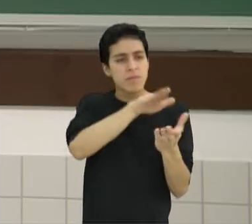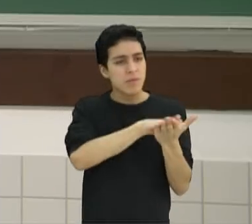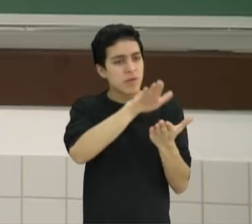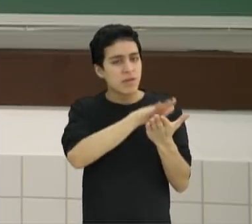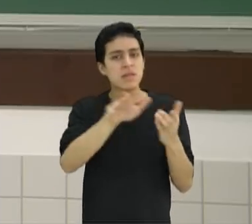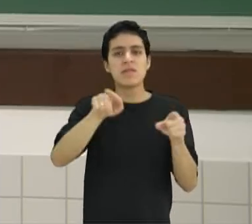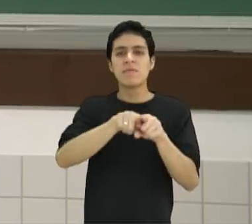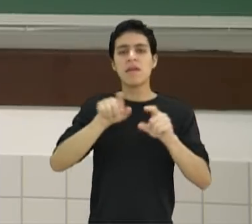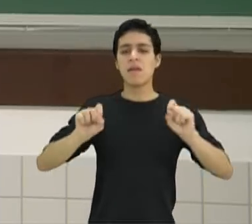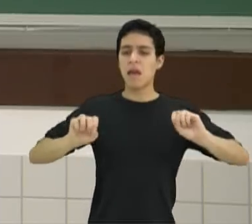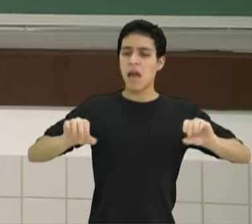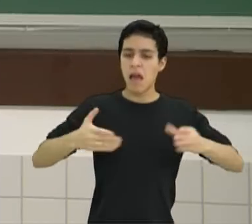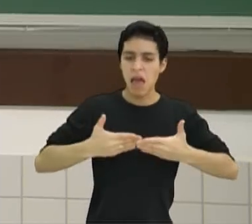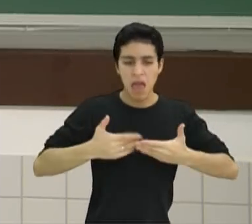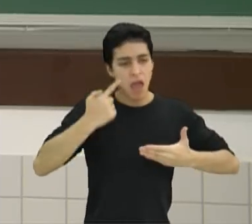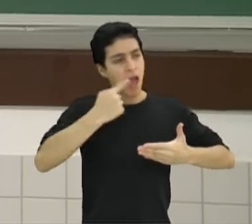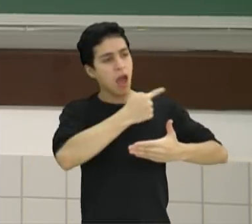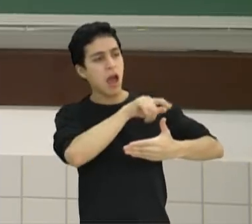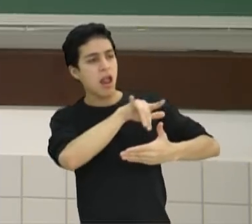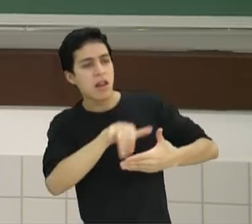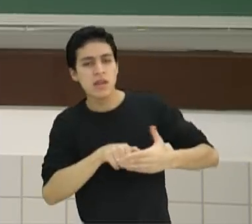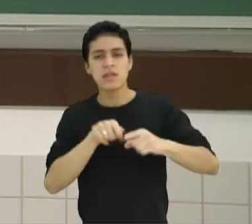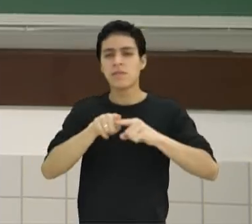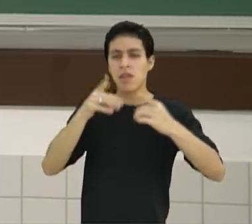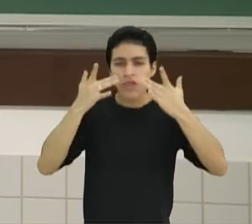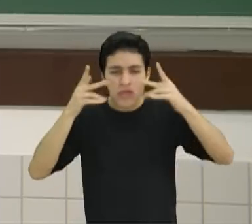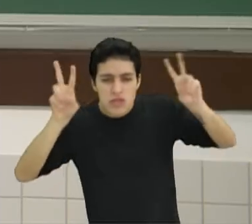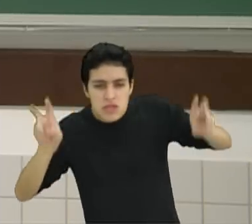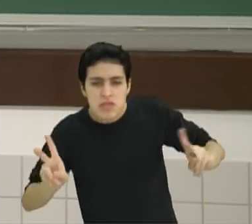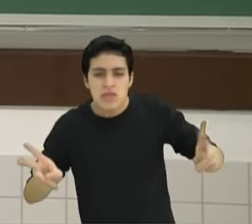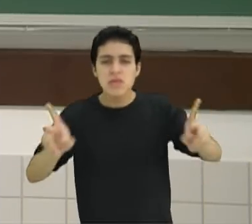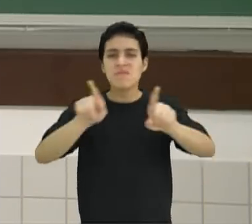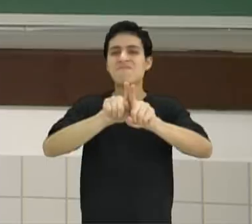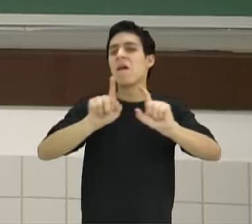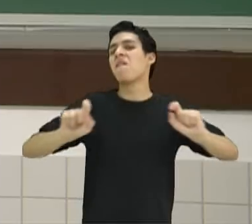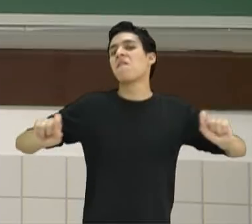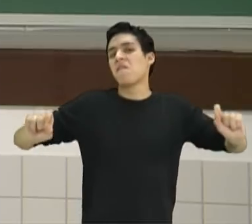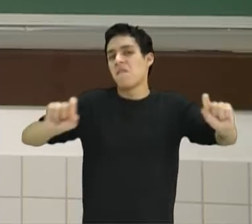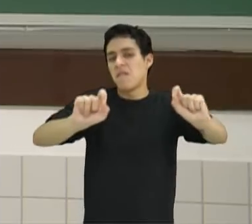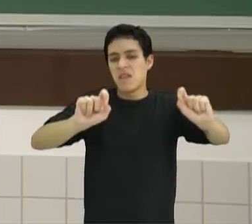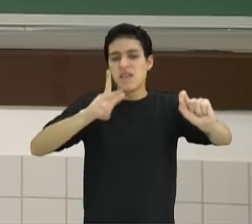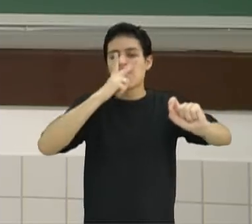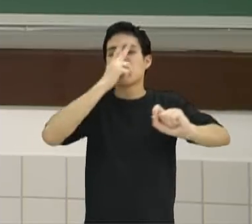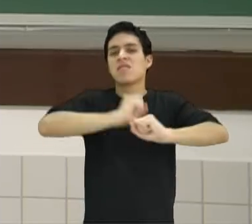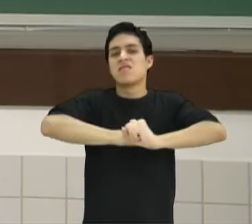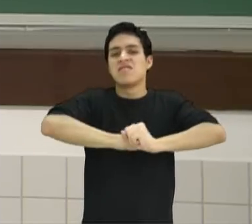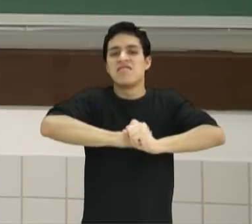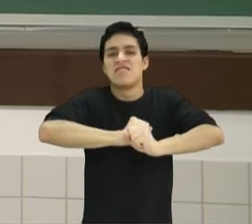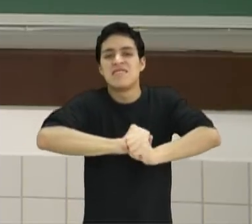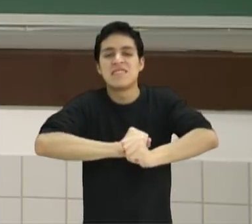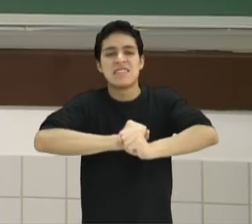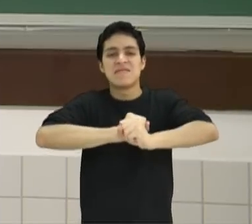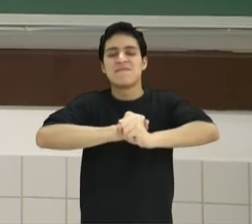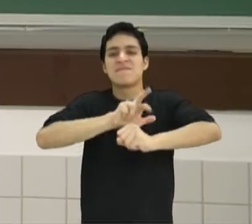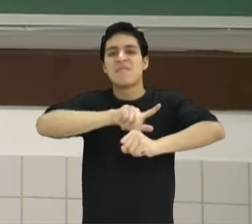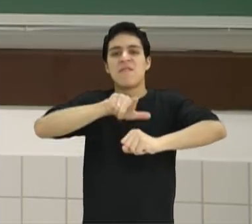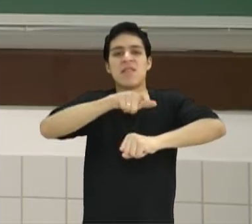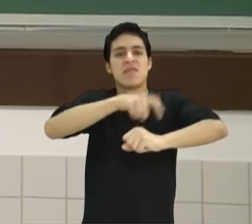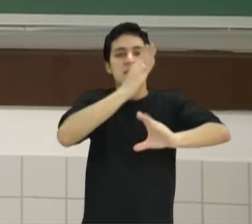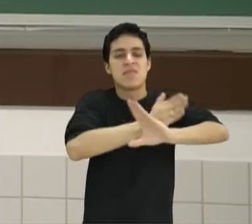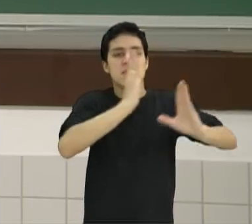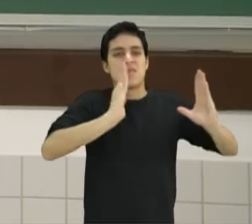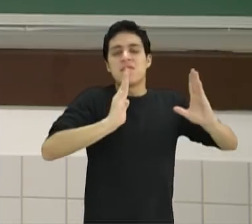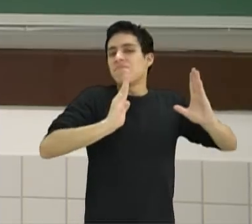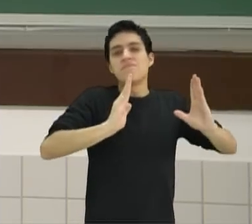aulas, abordado em peças de teatro. Então, é algo que resiste ao tempo, é atemporal, como nós temos na